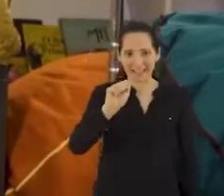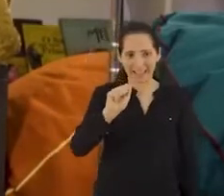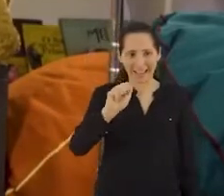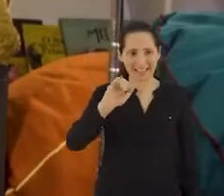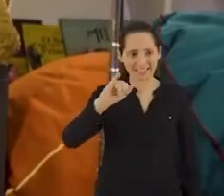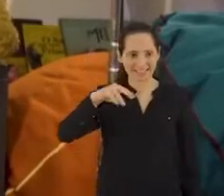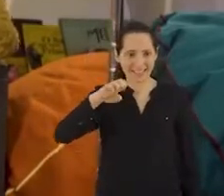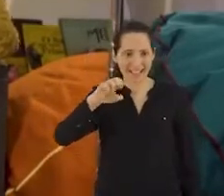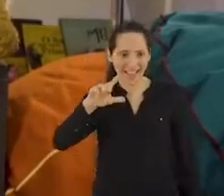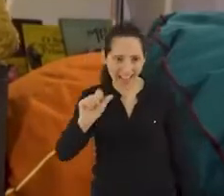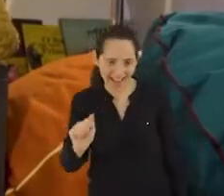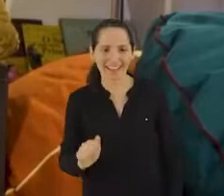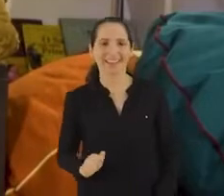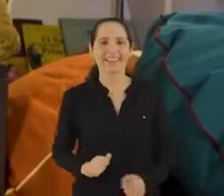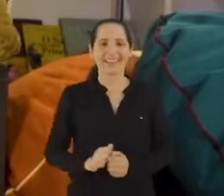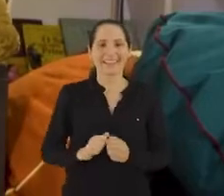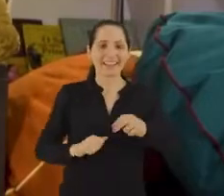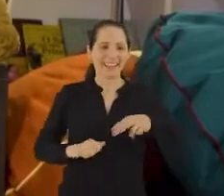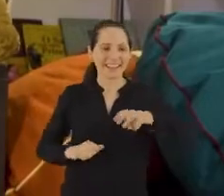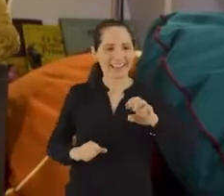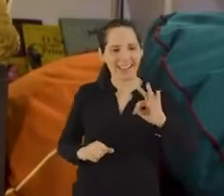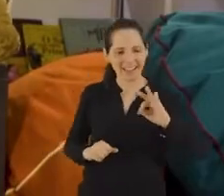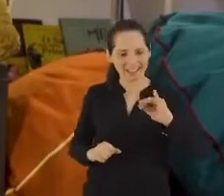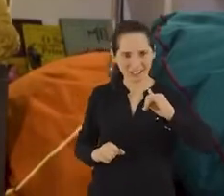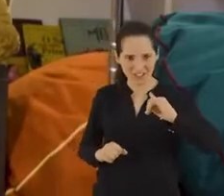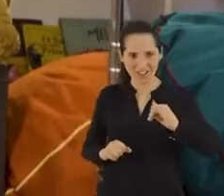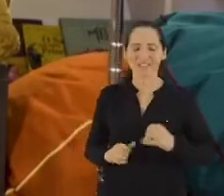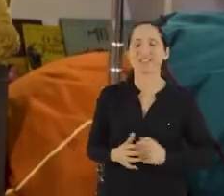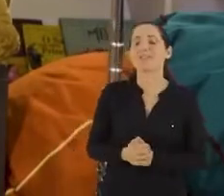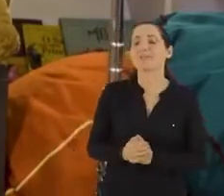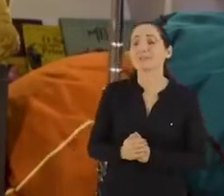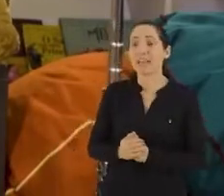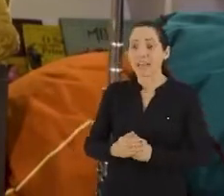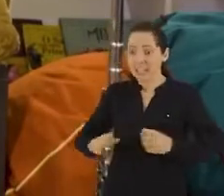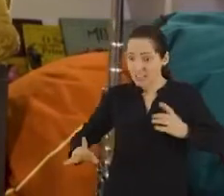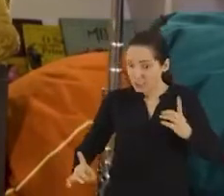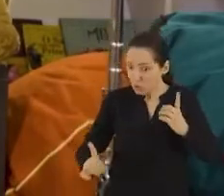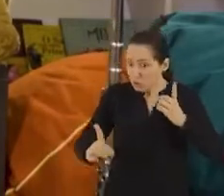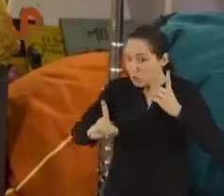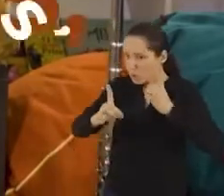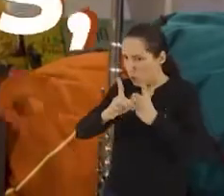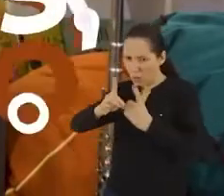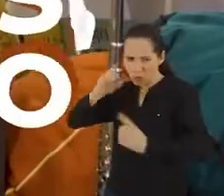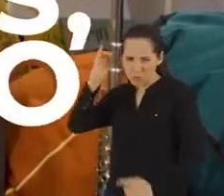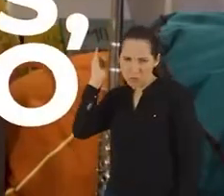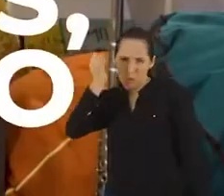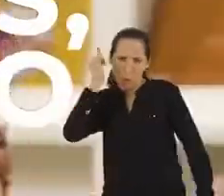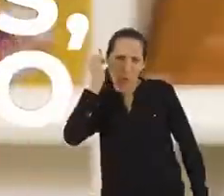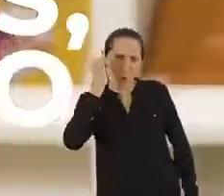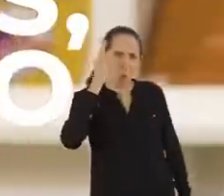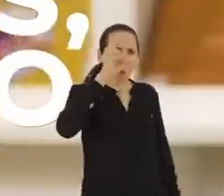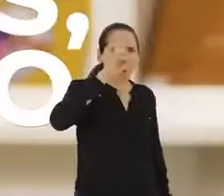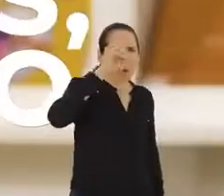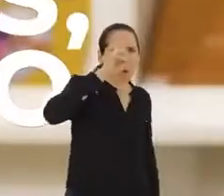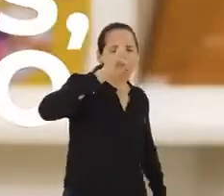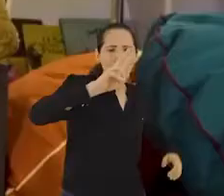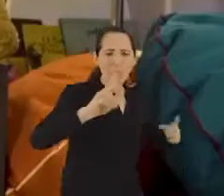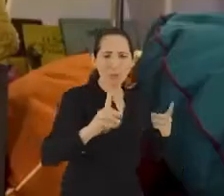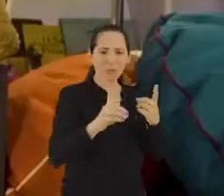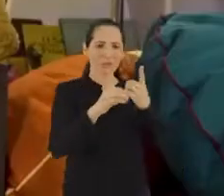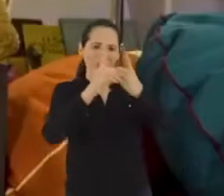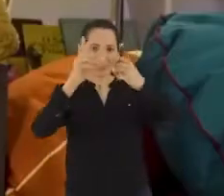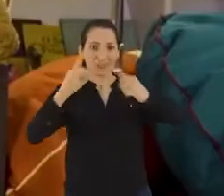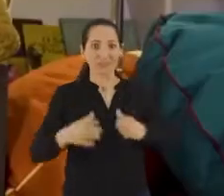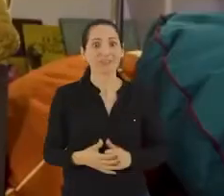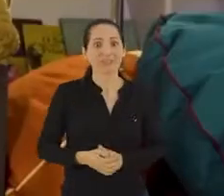Nadine Moraes. Para este encontro recheado de contos que se chama Entre Contos, um Encontro.